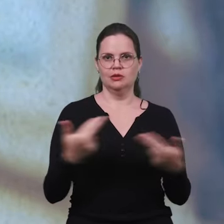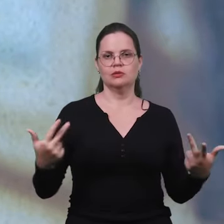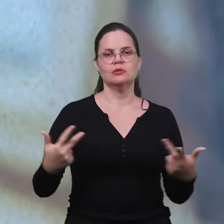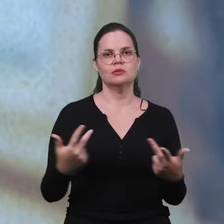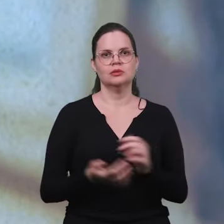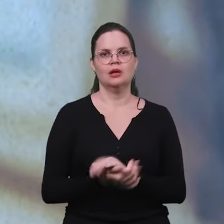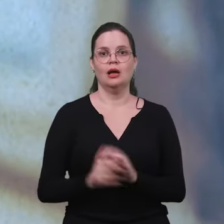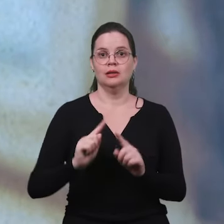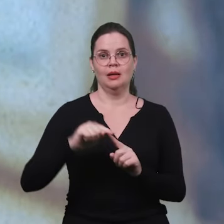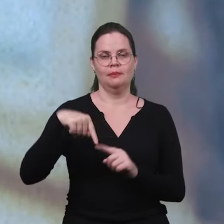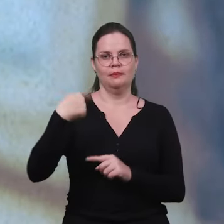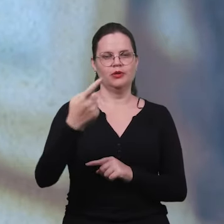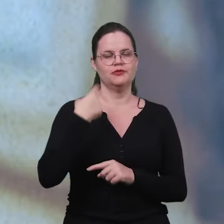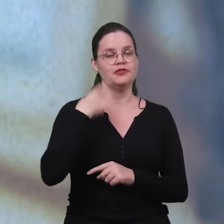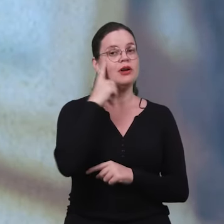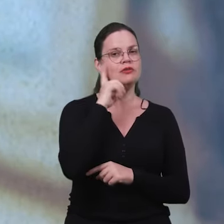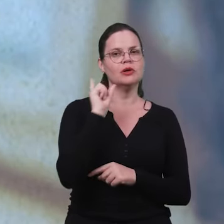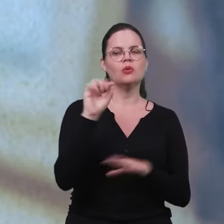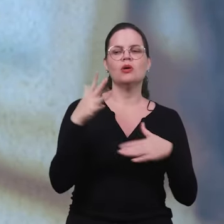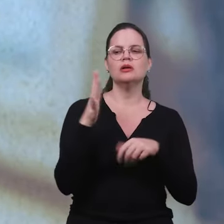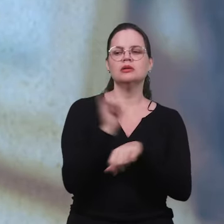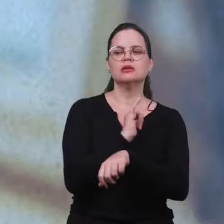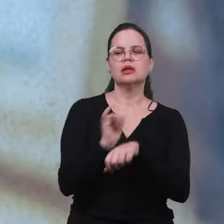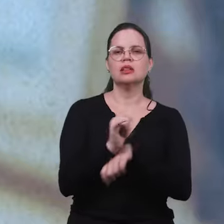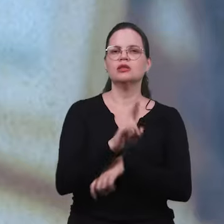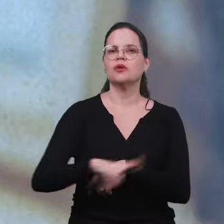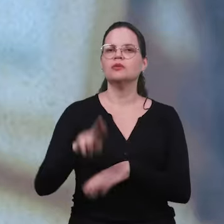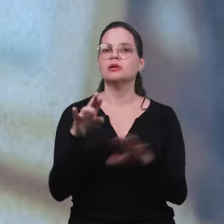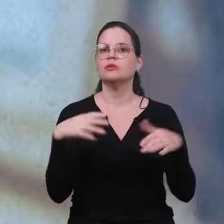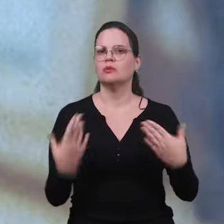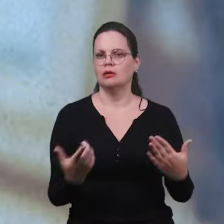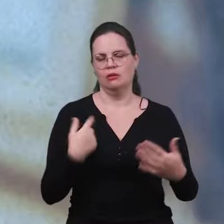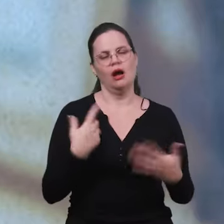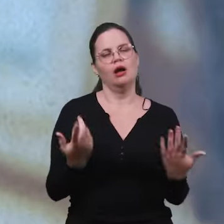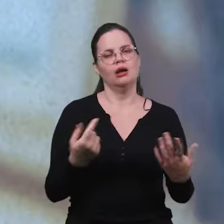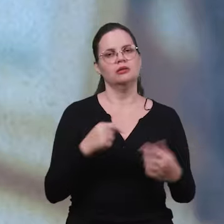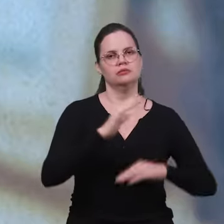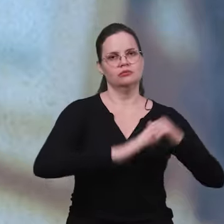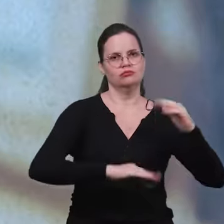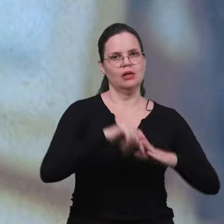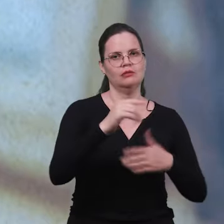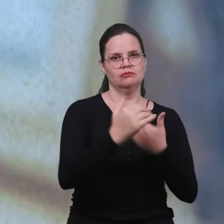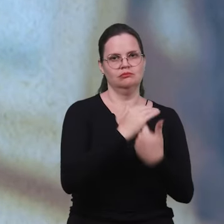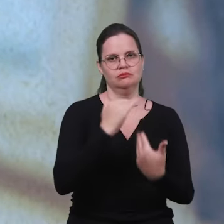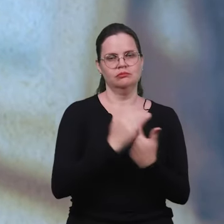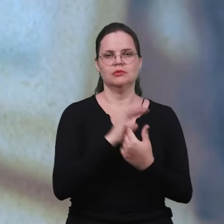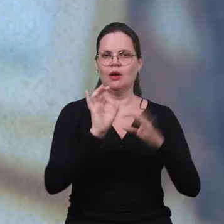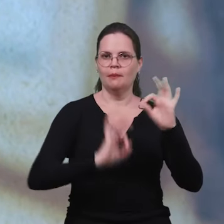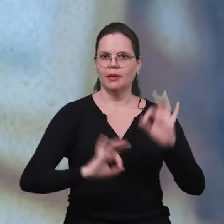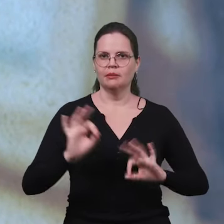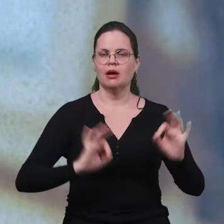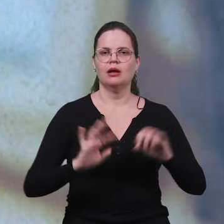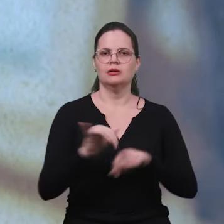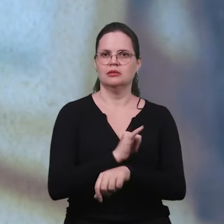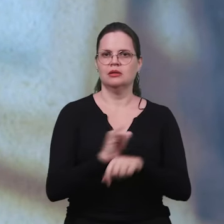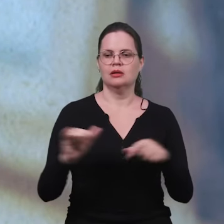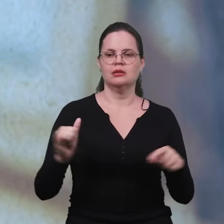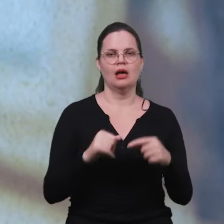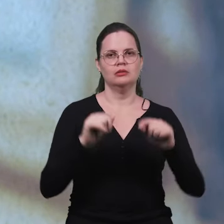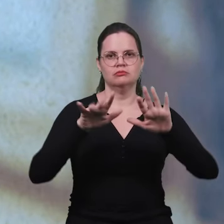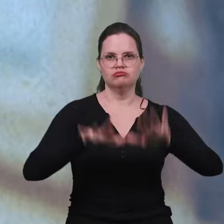daí, vamos fazer o quê? Qual que é a estratégia que nós vamos adotar? Daí o especialista, o ideal é que ele faça ali, né, que a